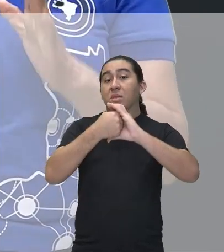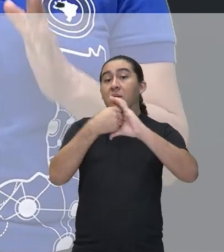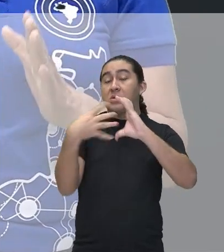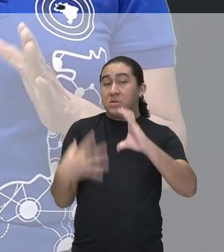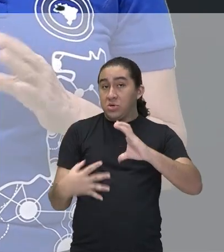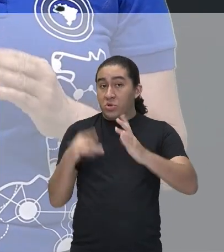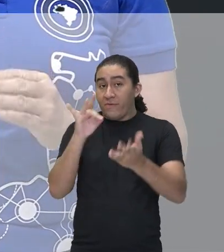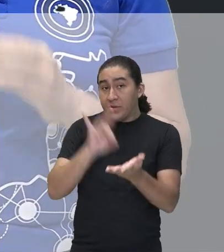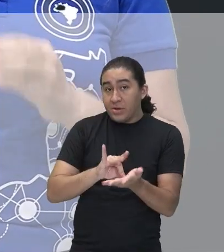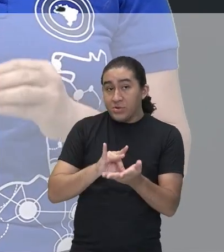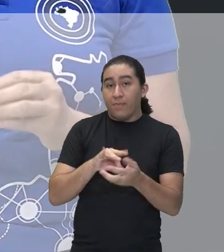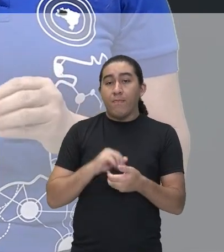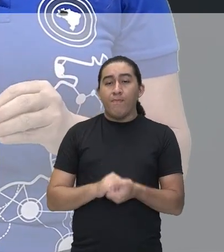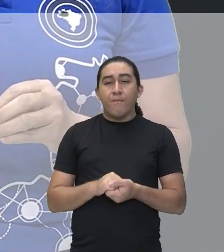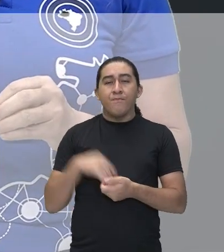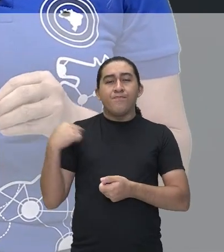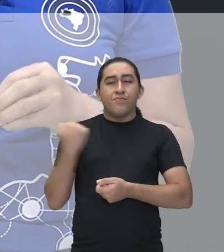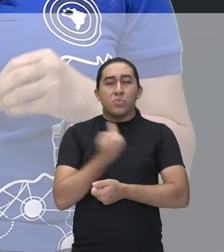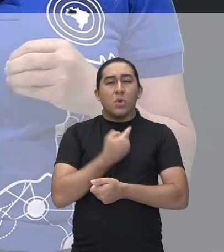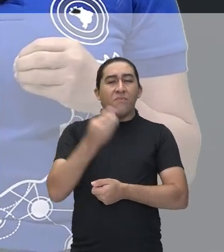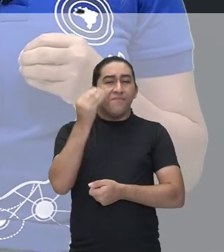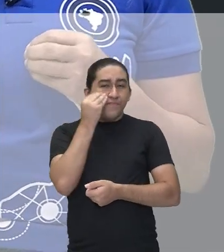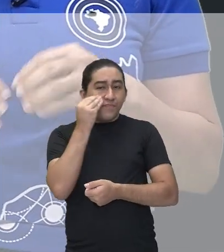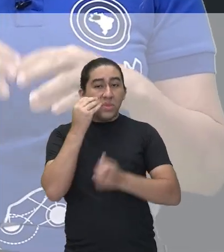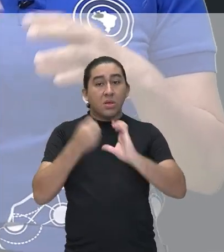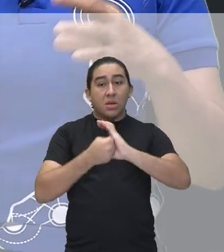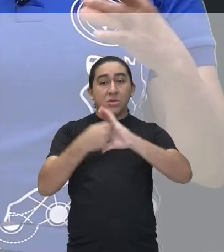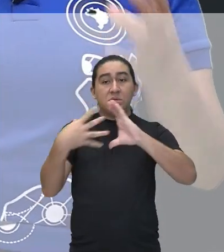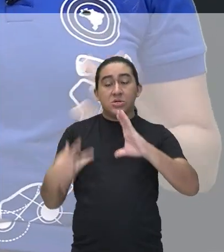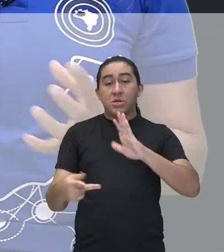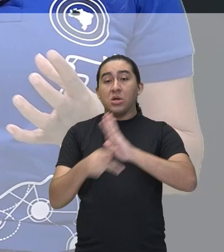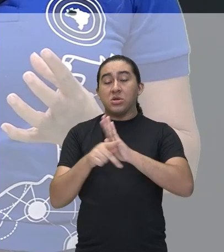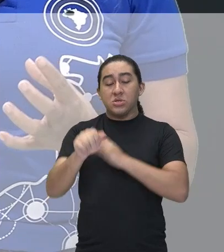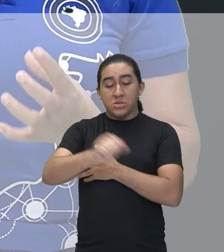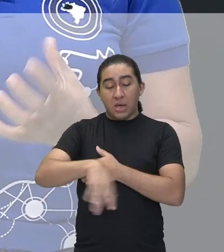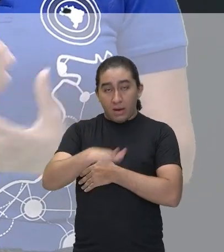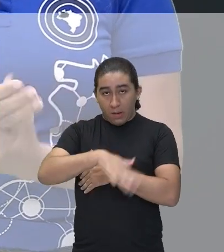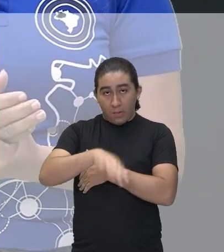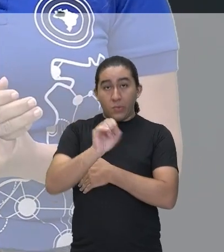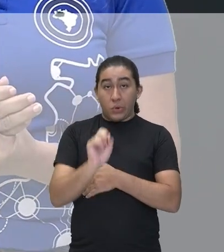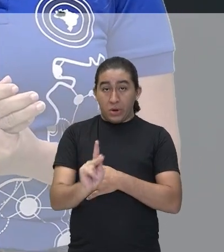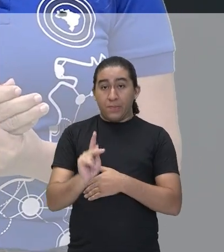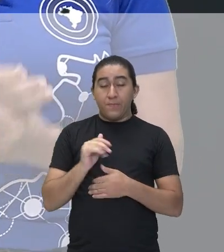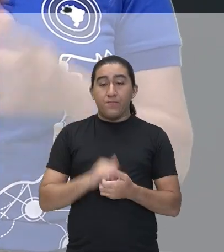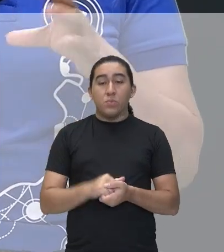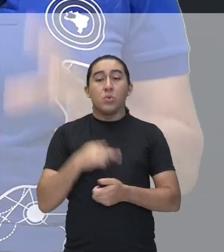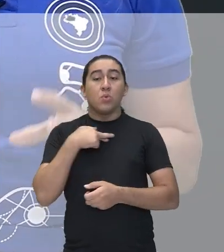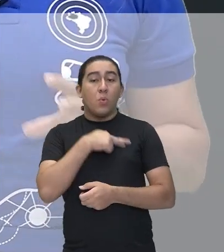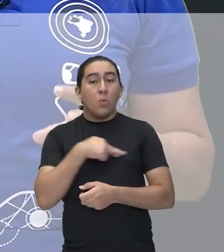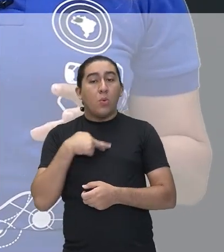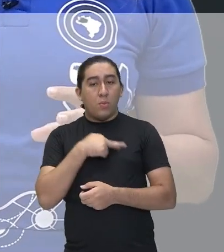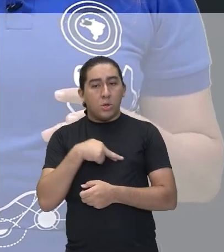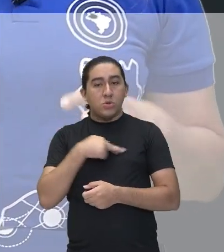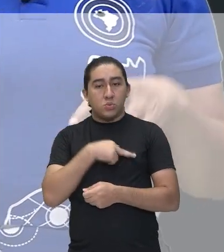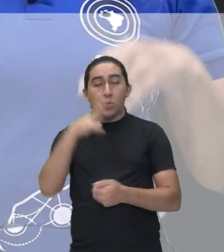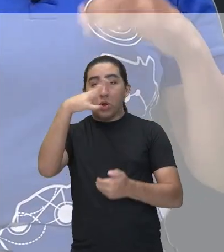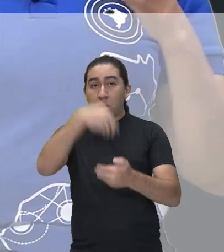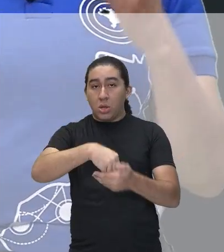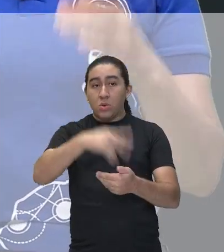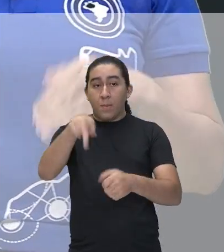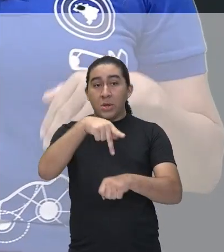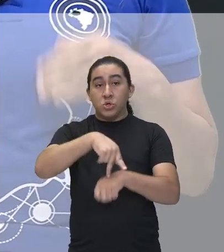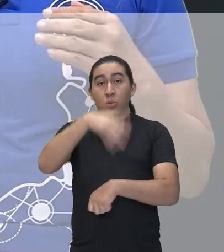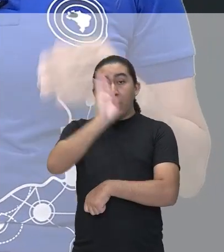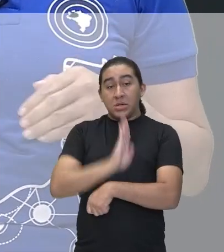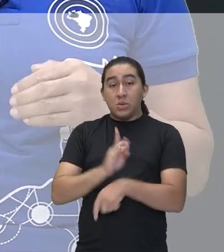a gente vai ver aí neste momento as características gerais, tá, do romantismo no Brasil, porque